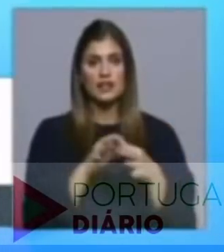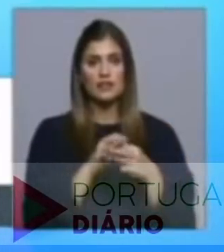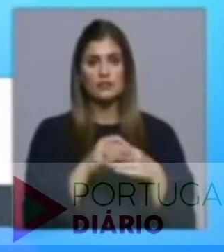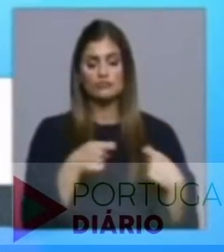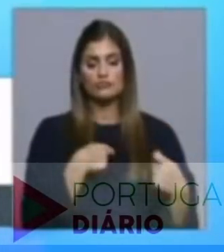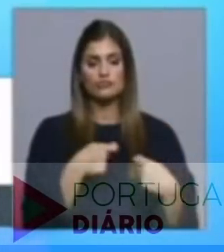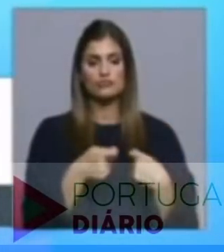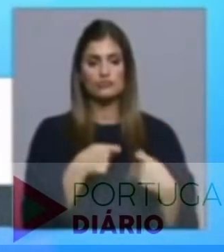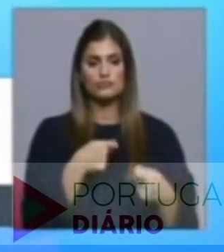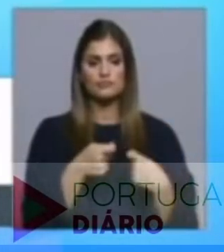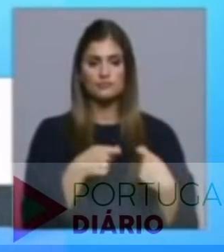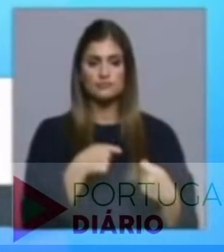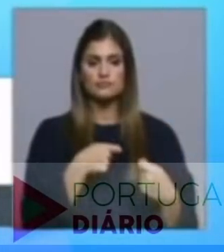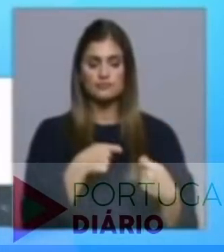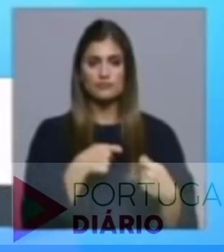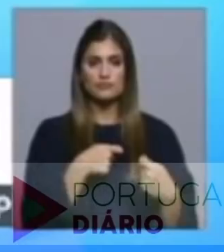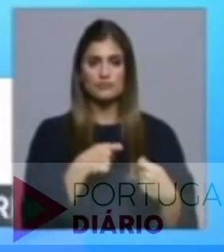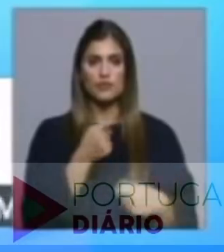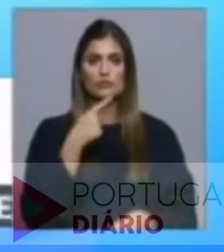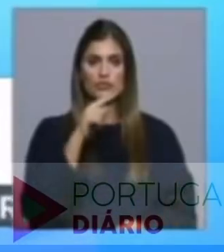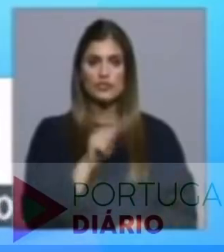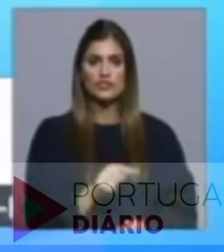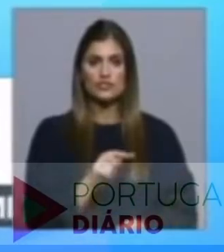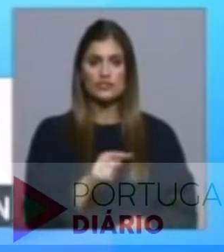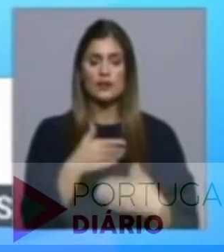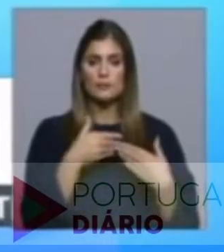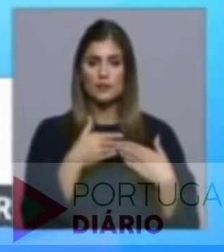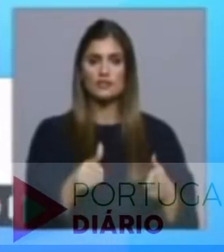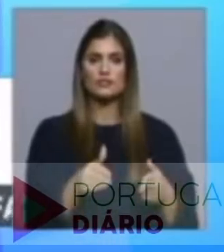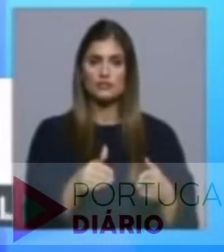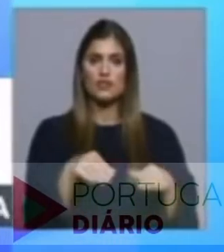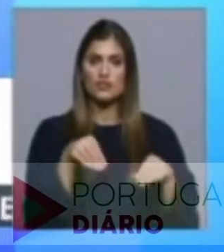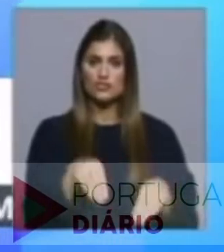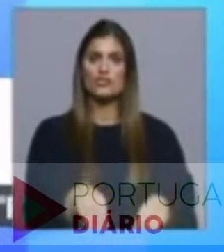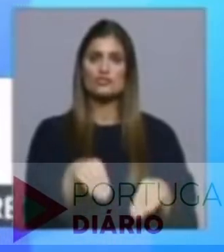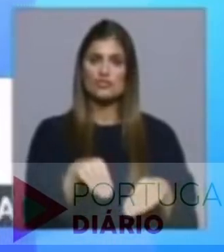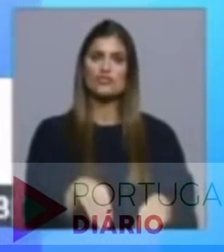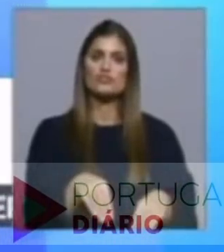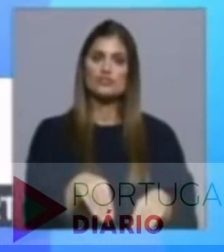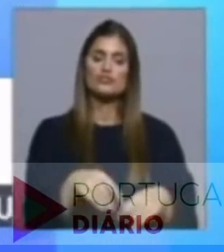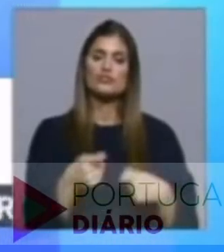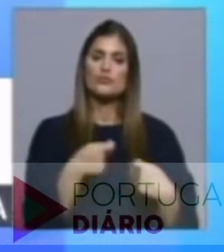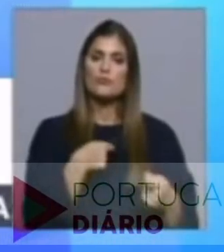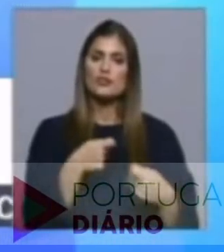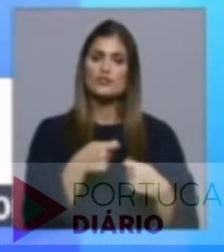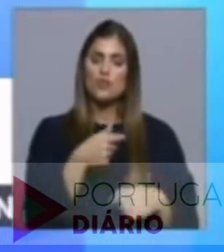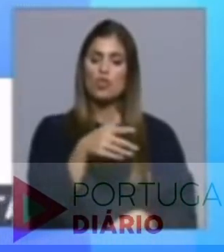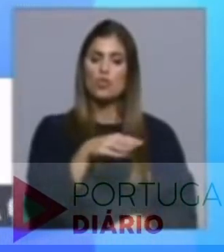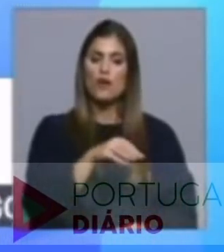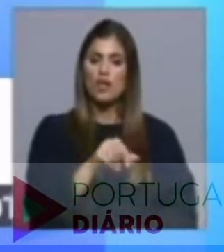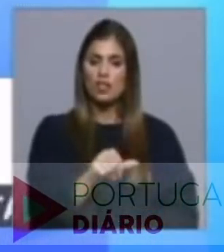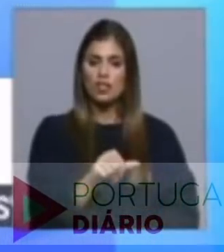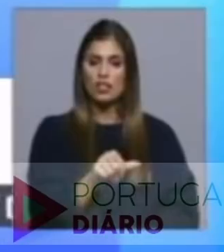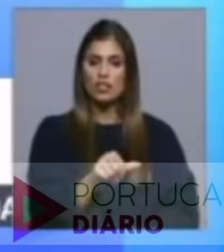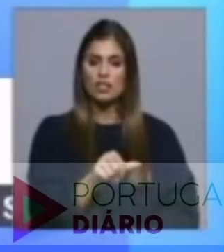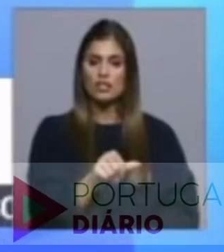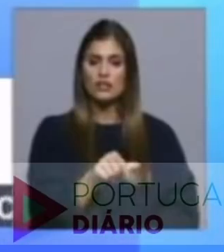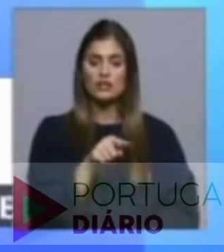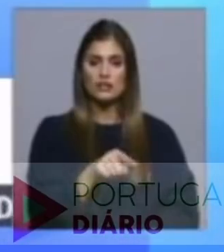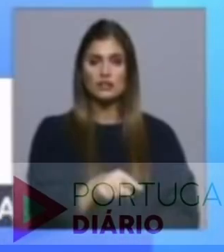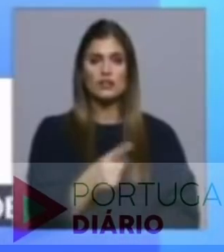comercial, voltarão a abrir as lojas de comércio local de bens